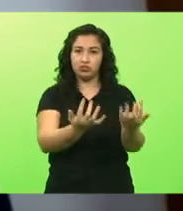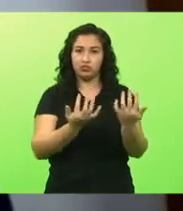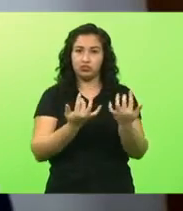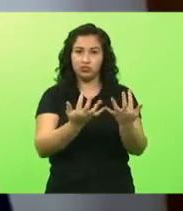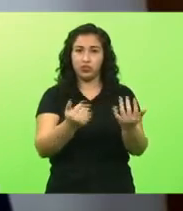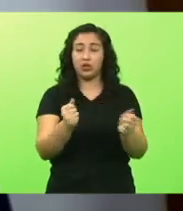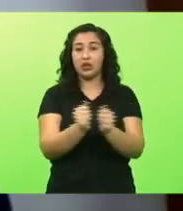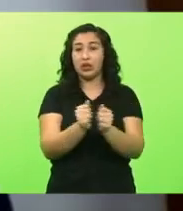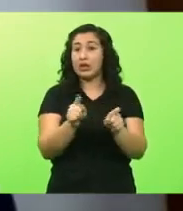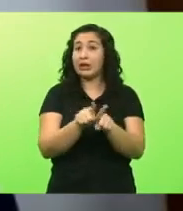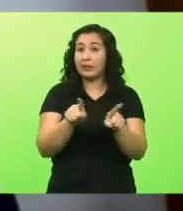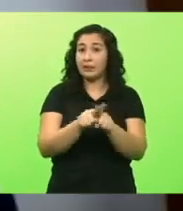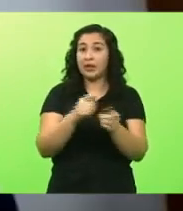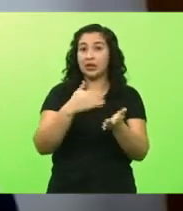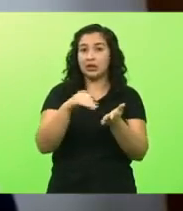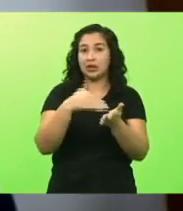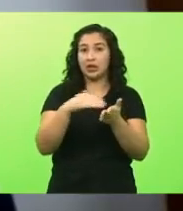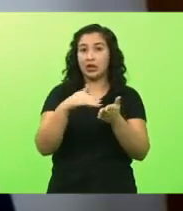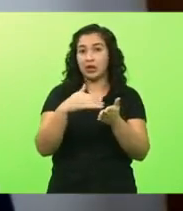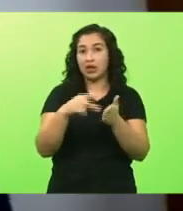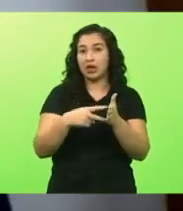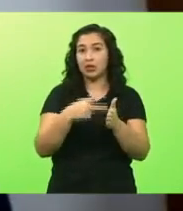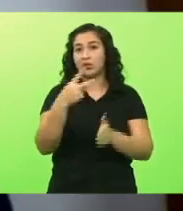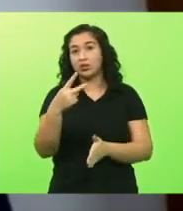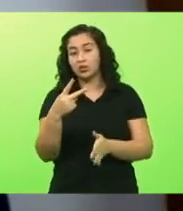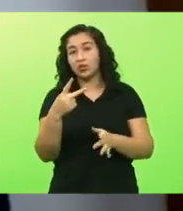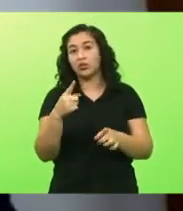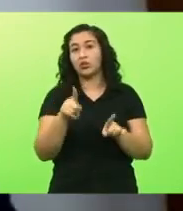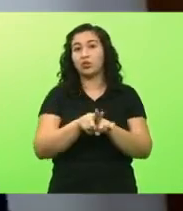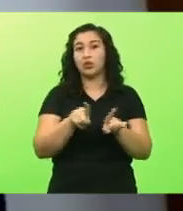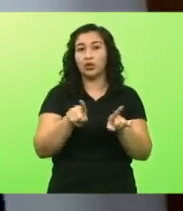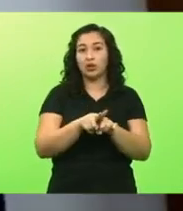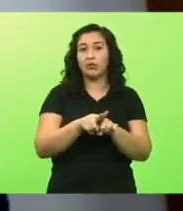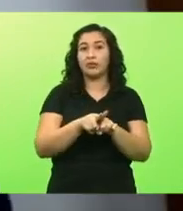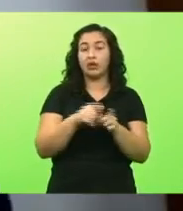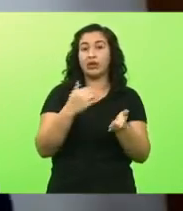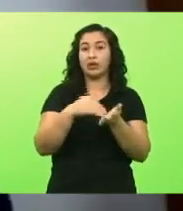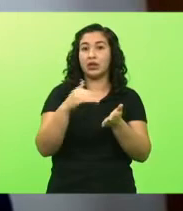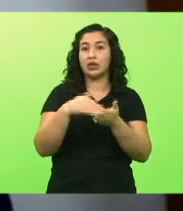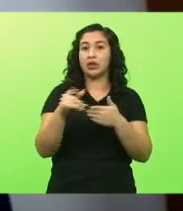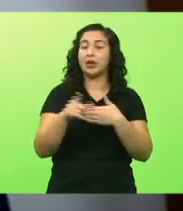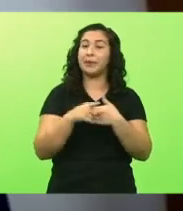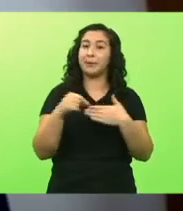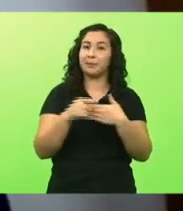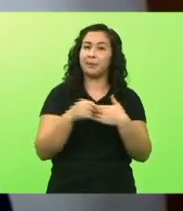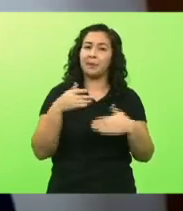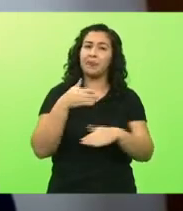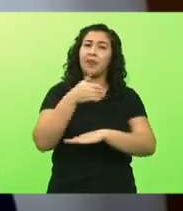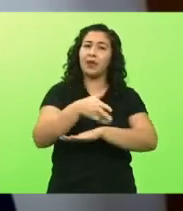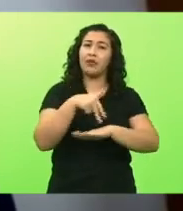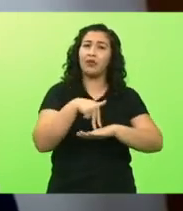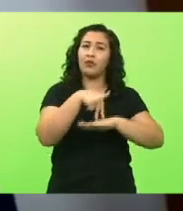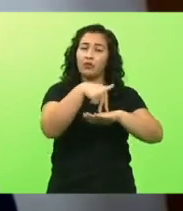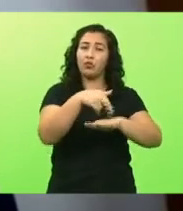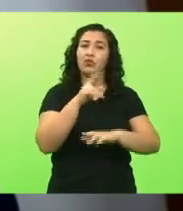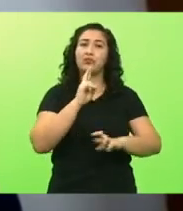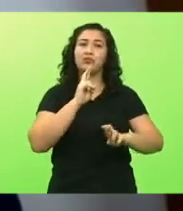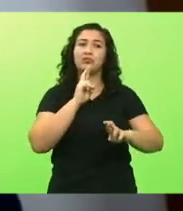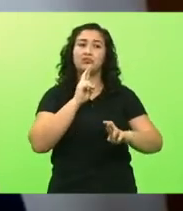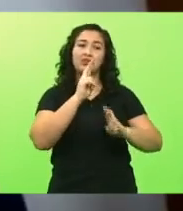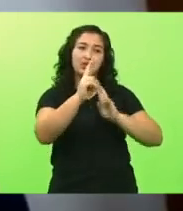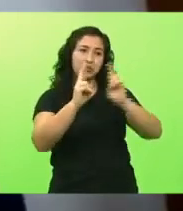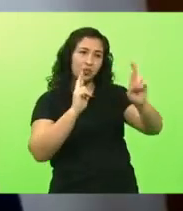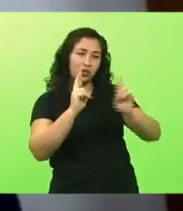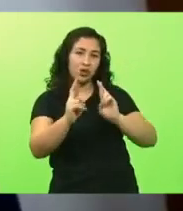adjunto da Agricultura e do secretário da Casa Civil, que estiveram presentes respondendo aos questionamentos